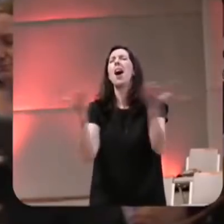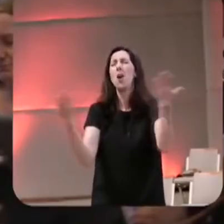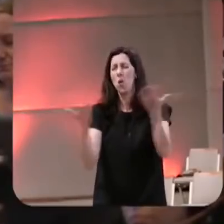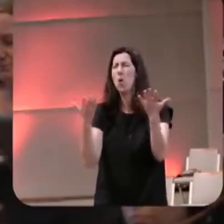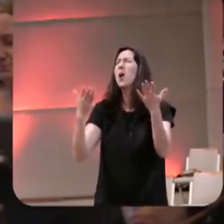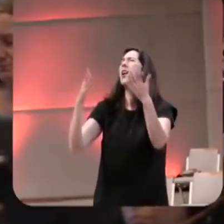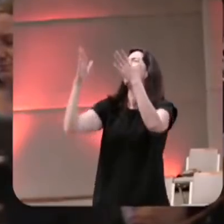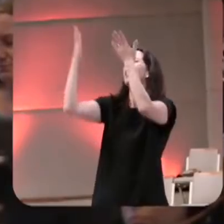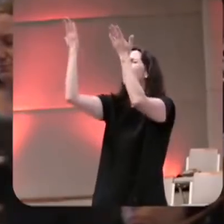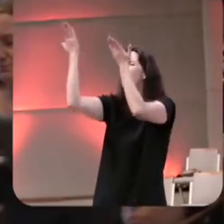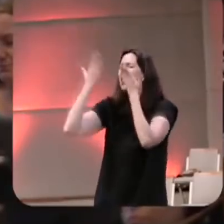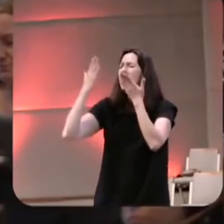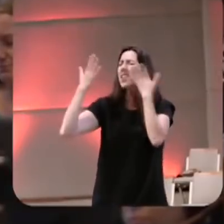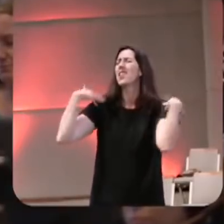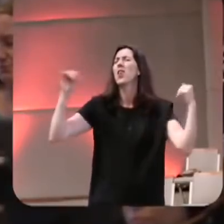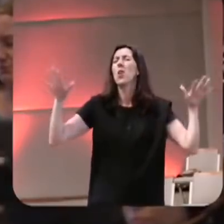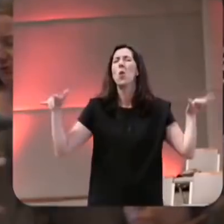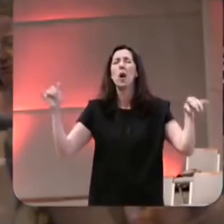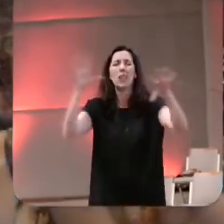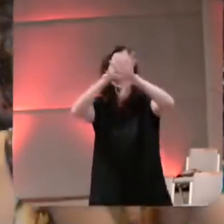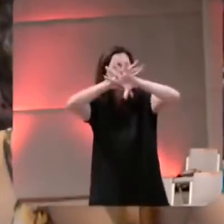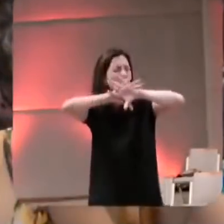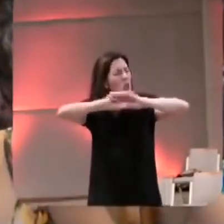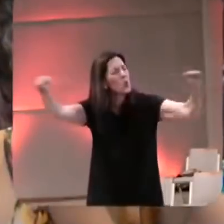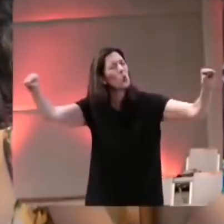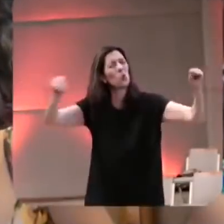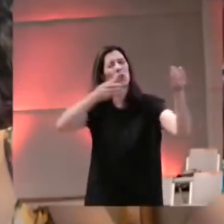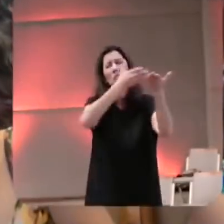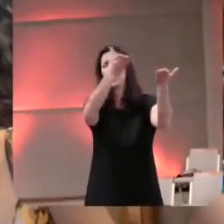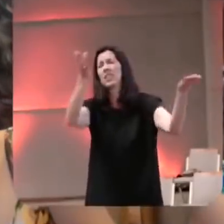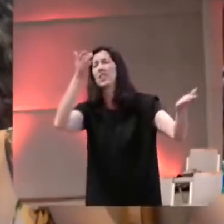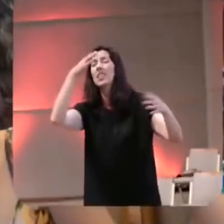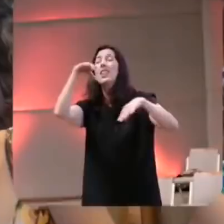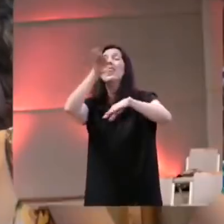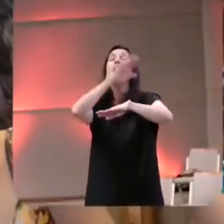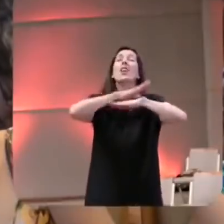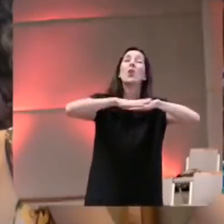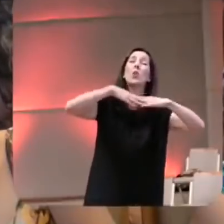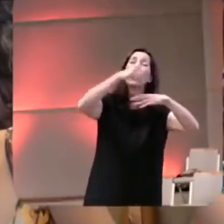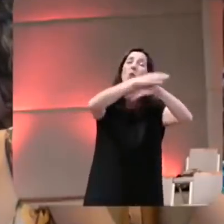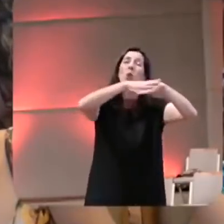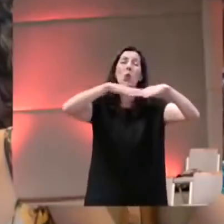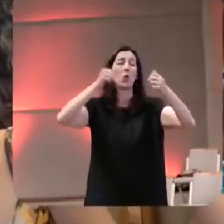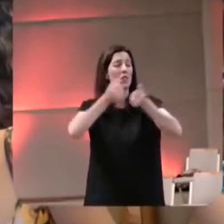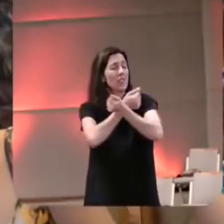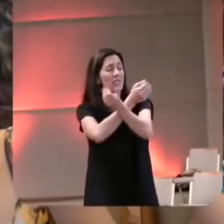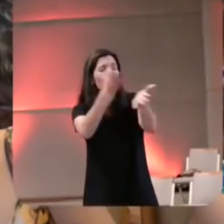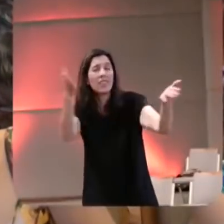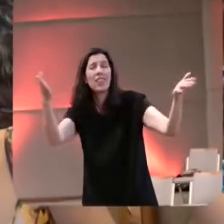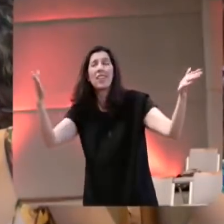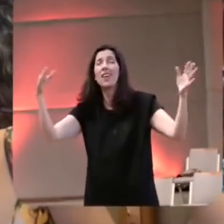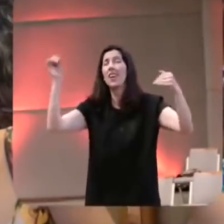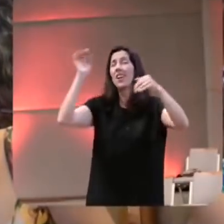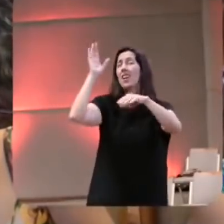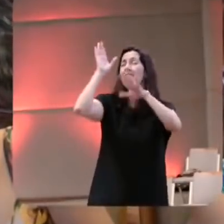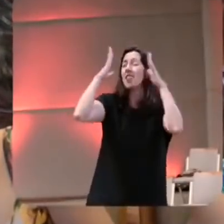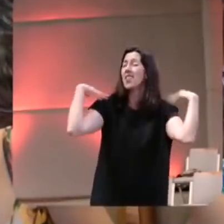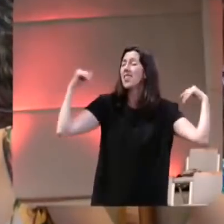cura, que os teus anjos estejam ministrando consolação, que os teus anjos estejam